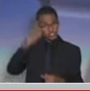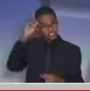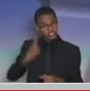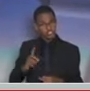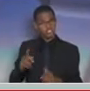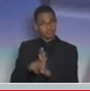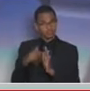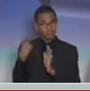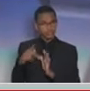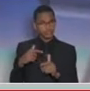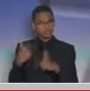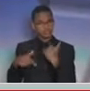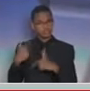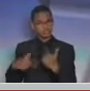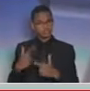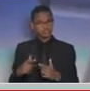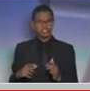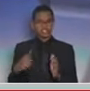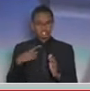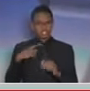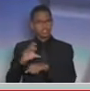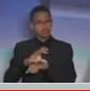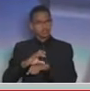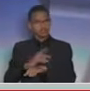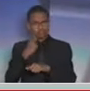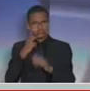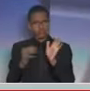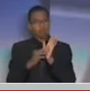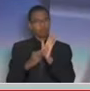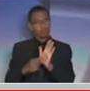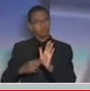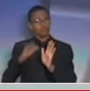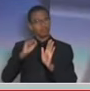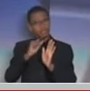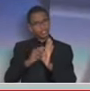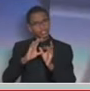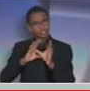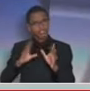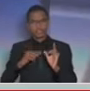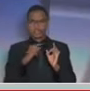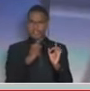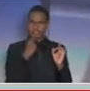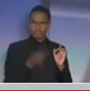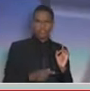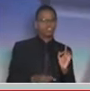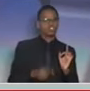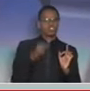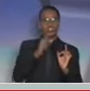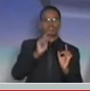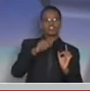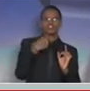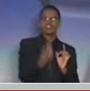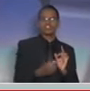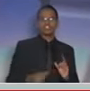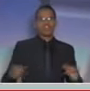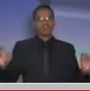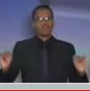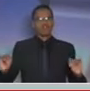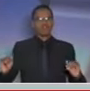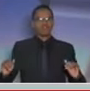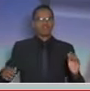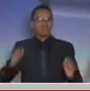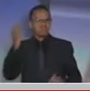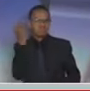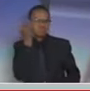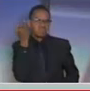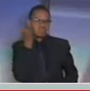sagrado inscrito na Constituição Federal, seriam considerados por ele vagabundos e preguiçosos. Um